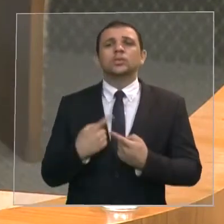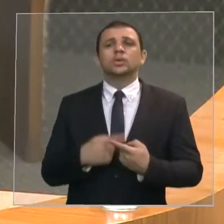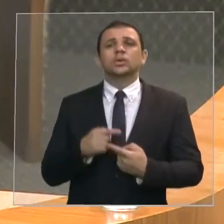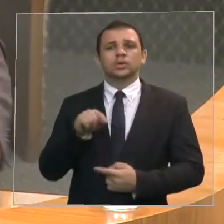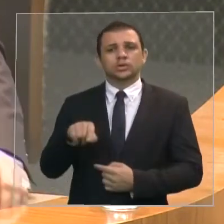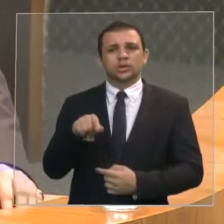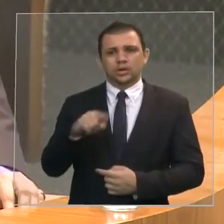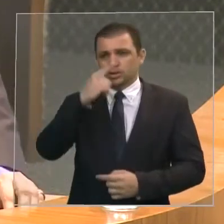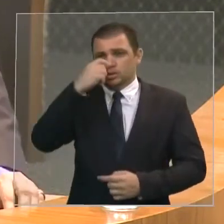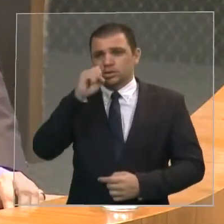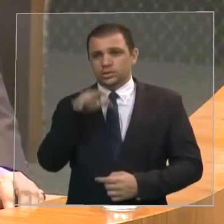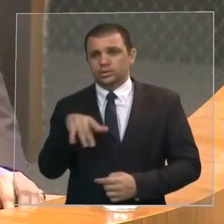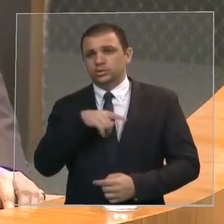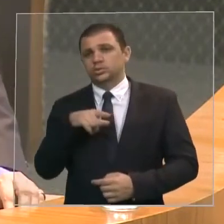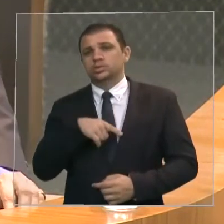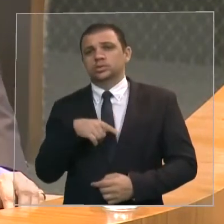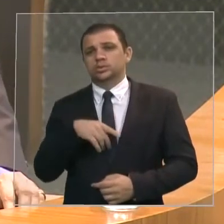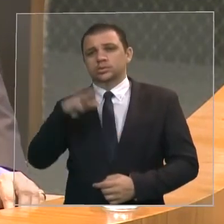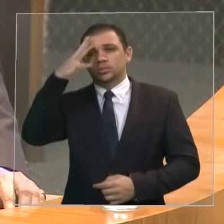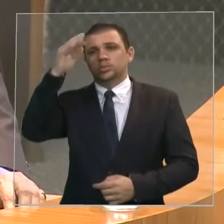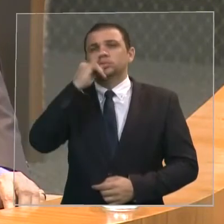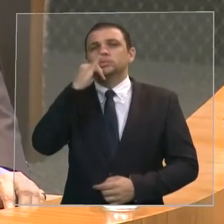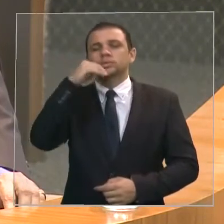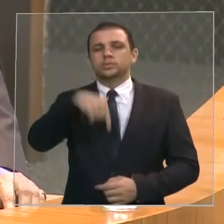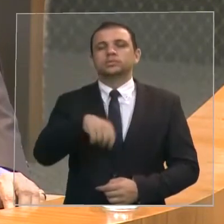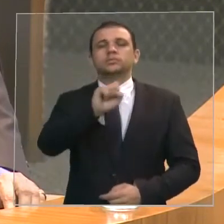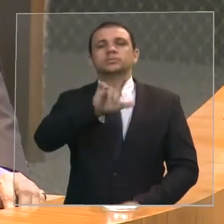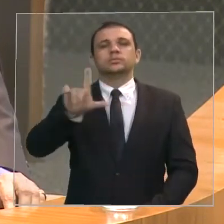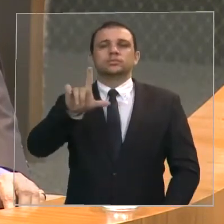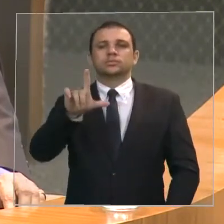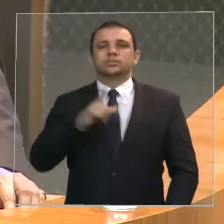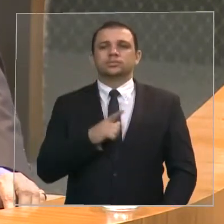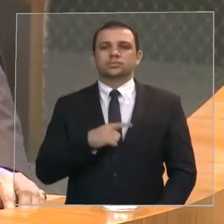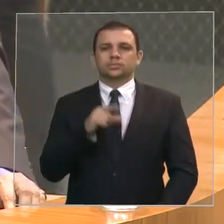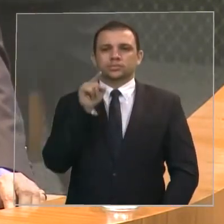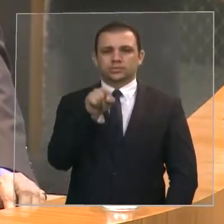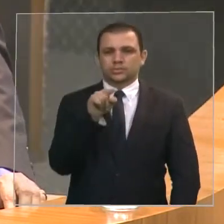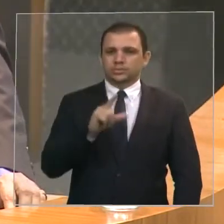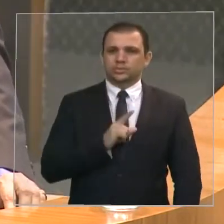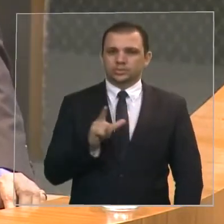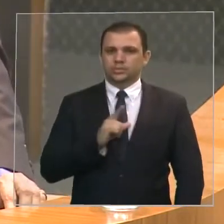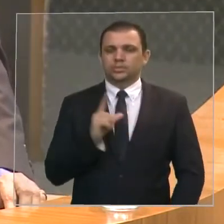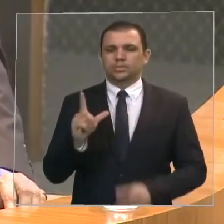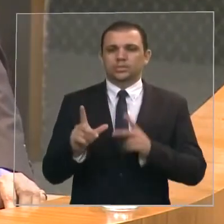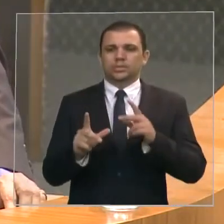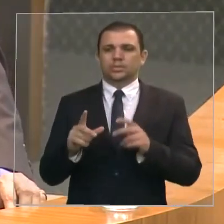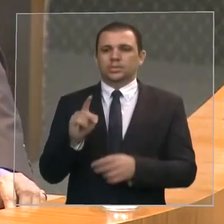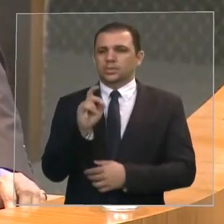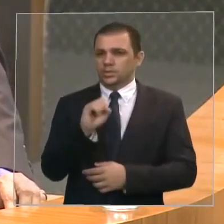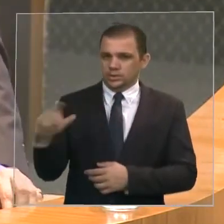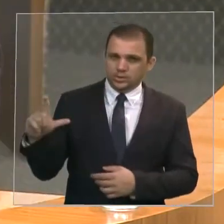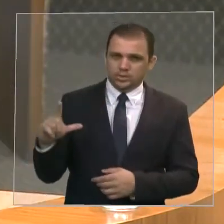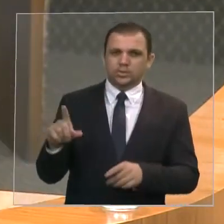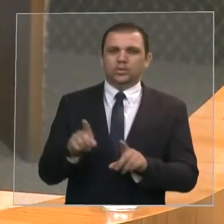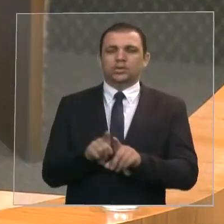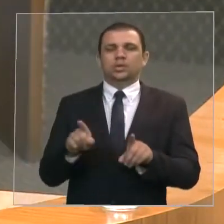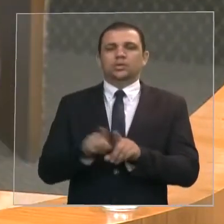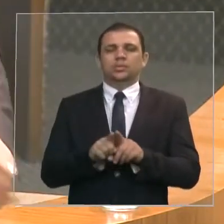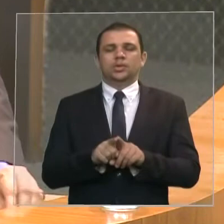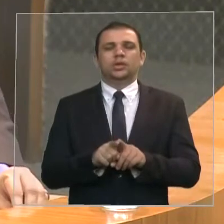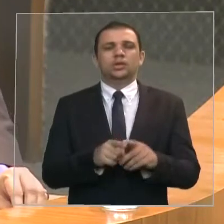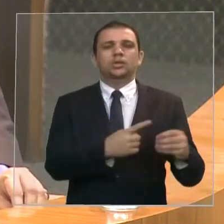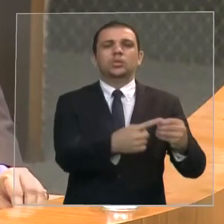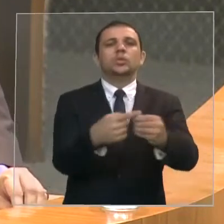na capital, Vossa Excelência, que aqui é um defensor também da nossa cidade de São Luís, imagine o interior do estado, os municípios que têm